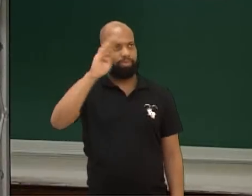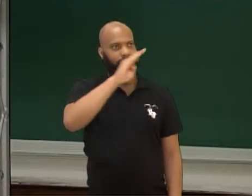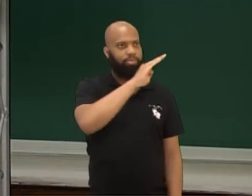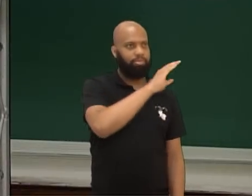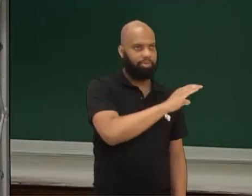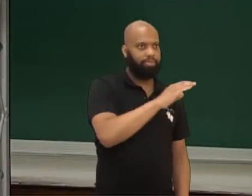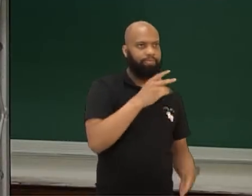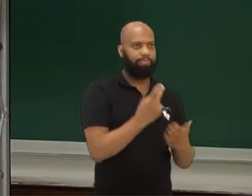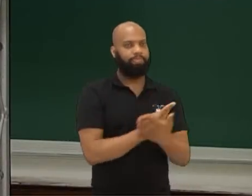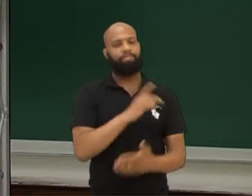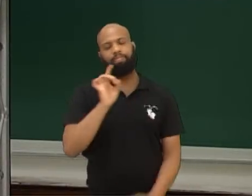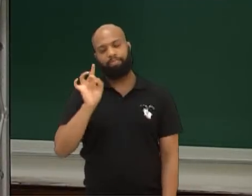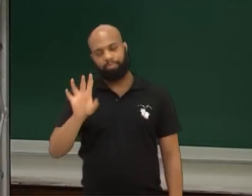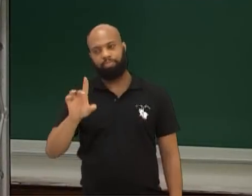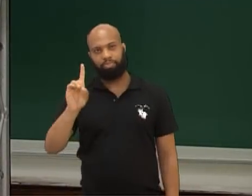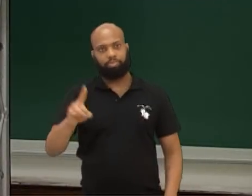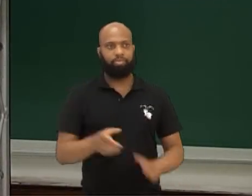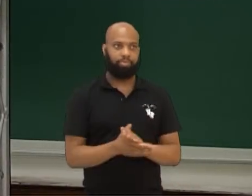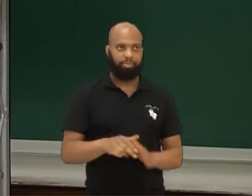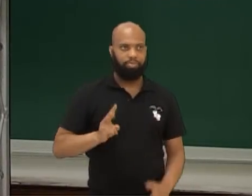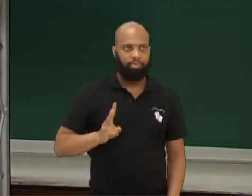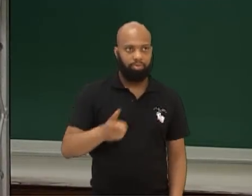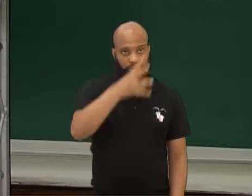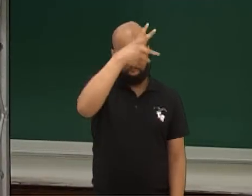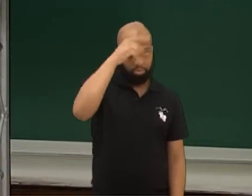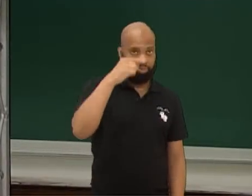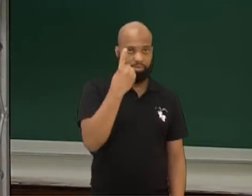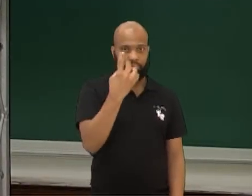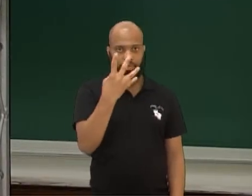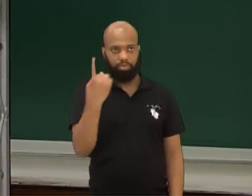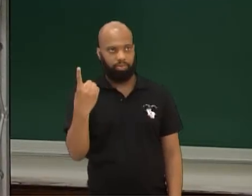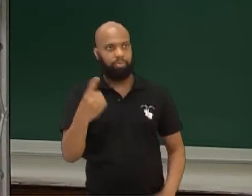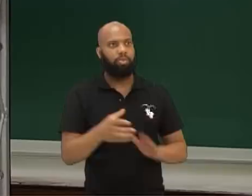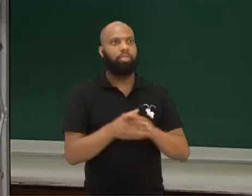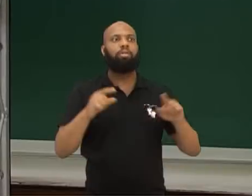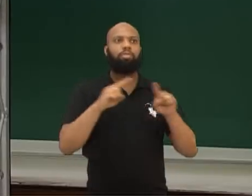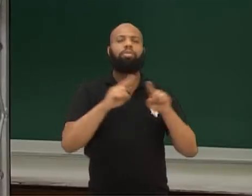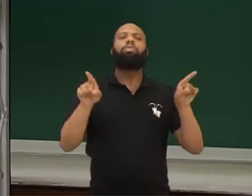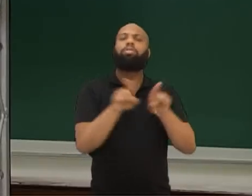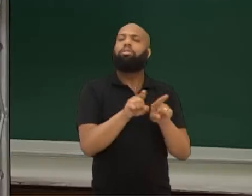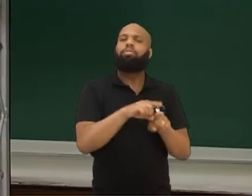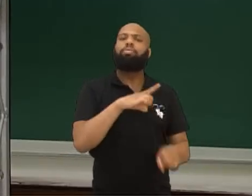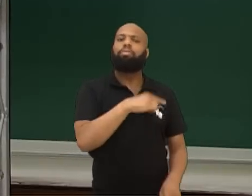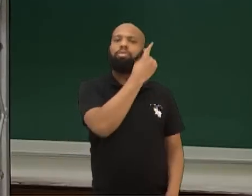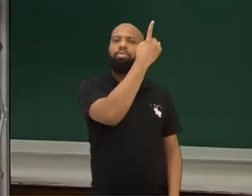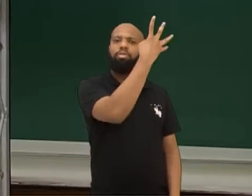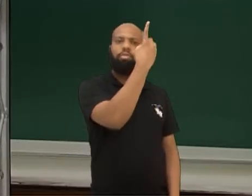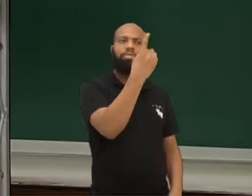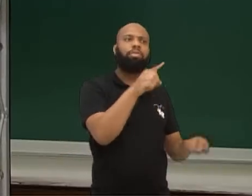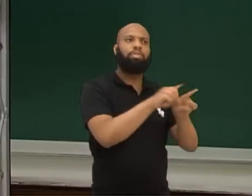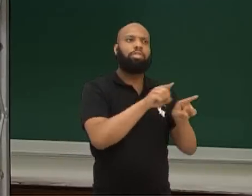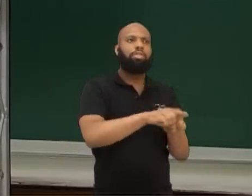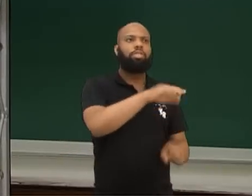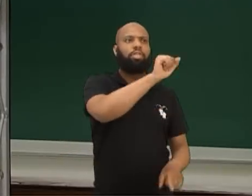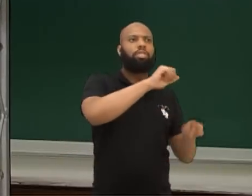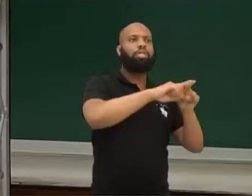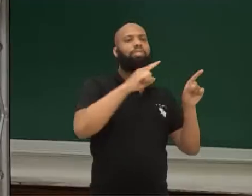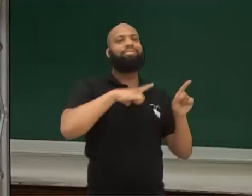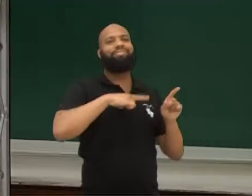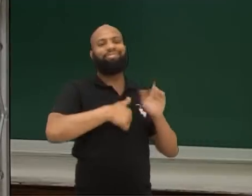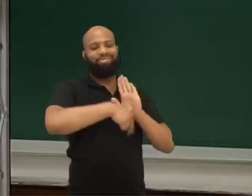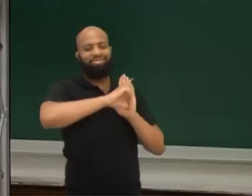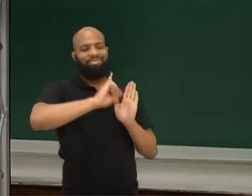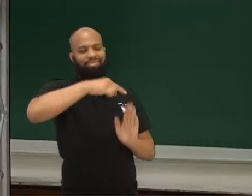D. Mas vamos continuar. Mato Grosso, 141. Opa, professora, mas aqui tem 141 também. É, mas aqui está errado.